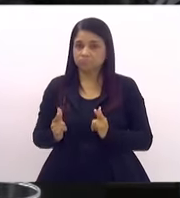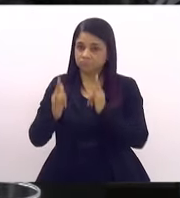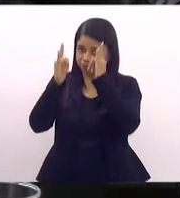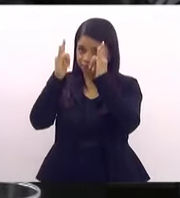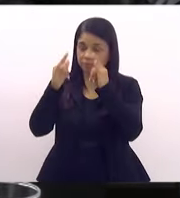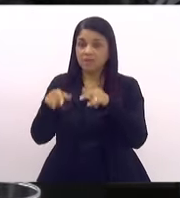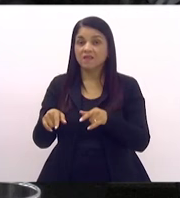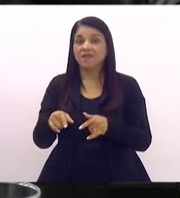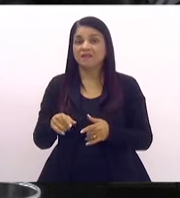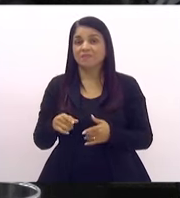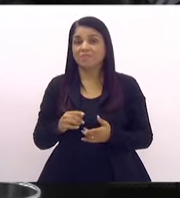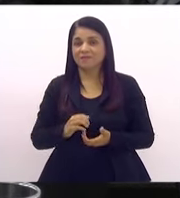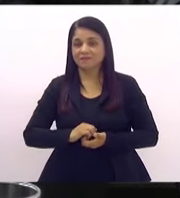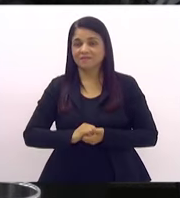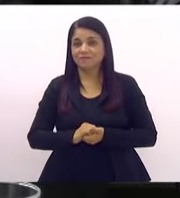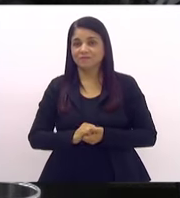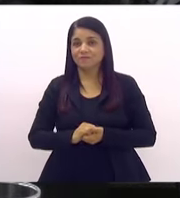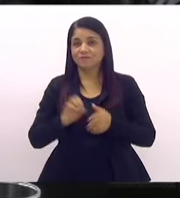duas questões.